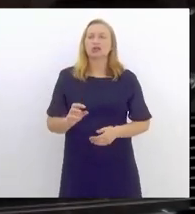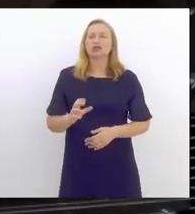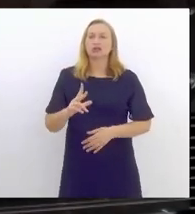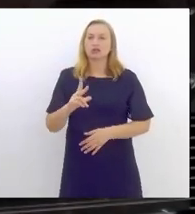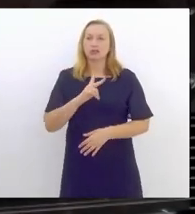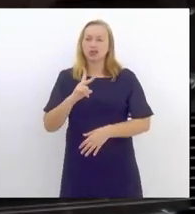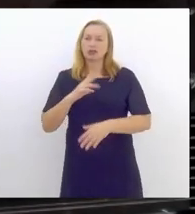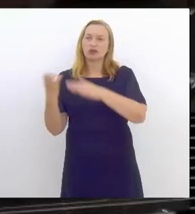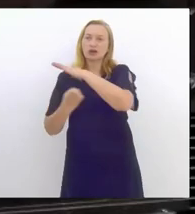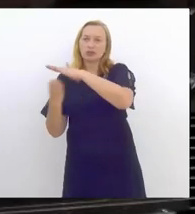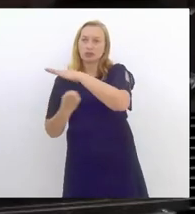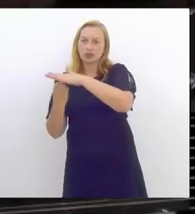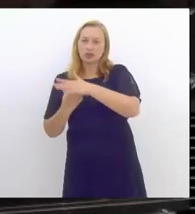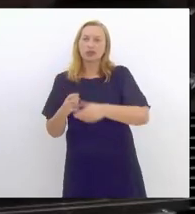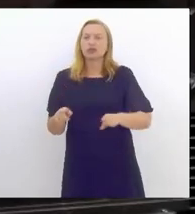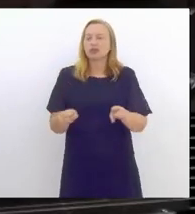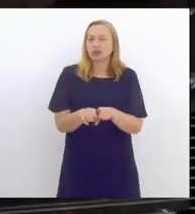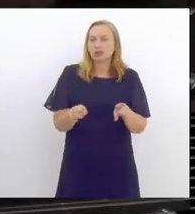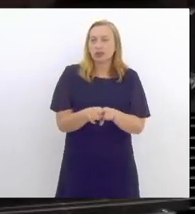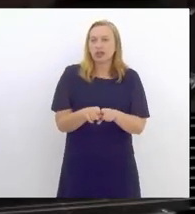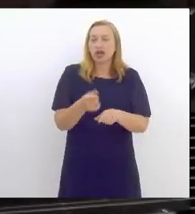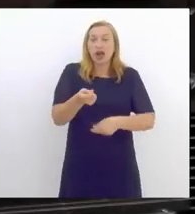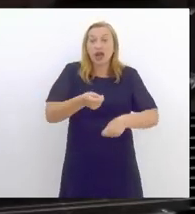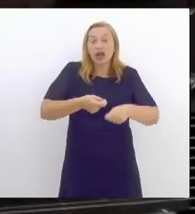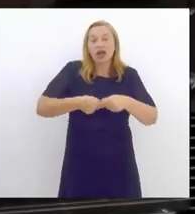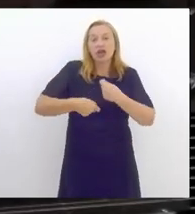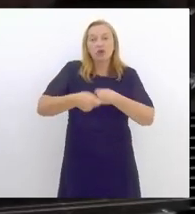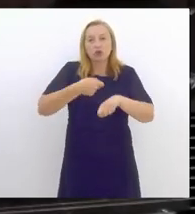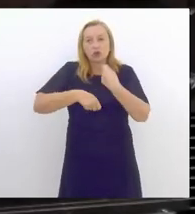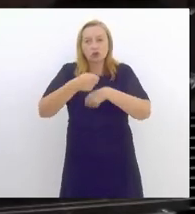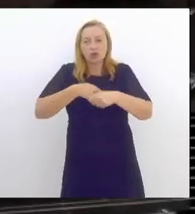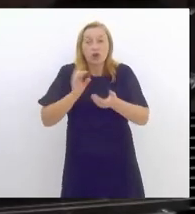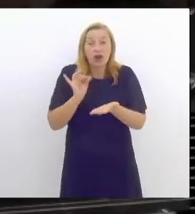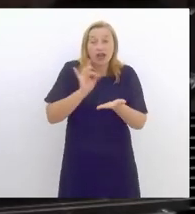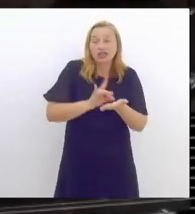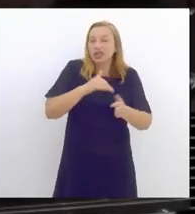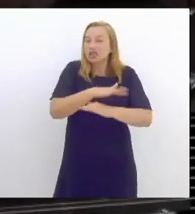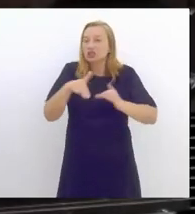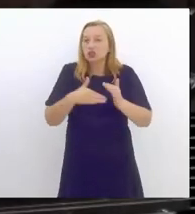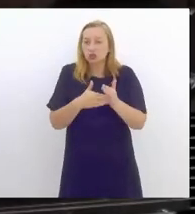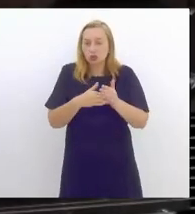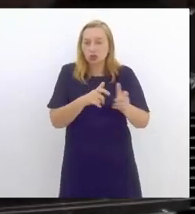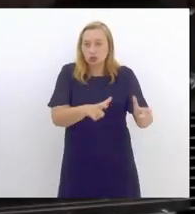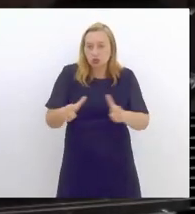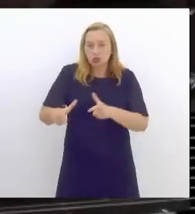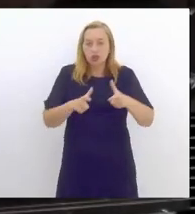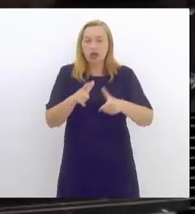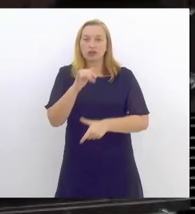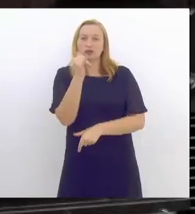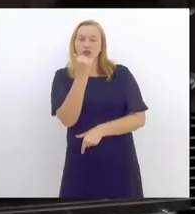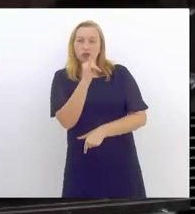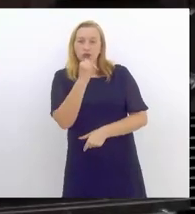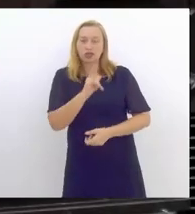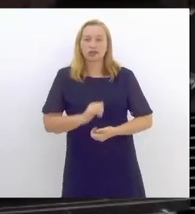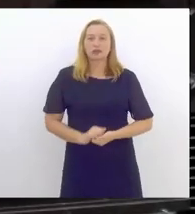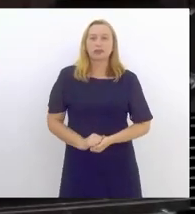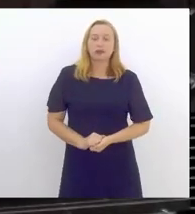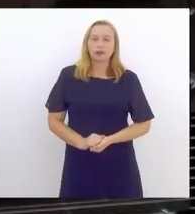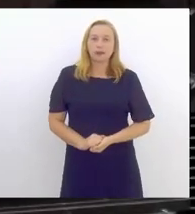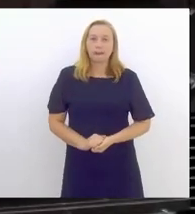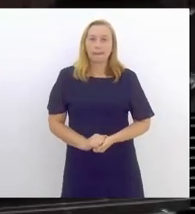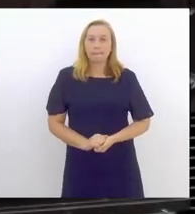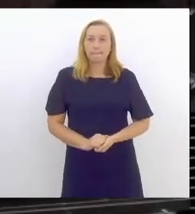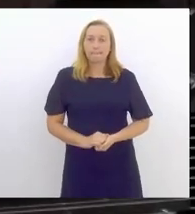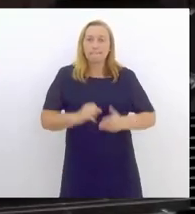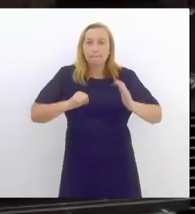O reaquecimento da economia é uma realidade em todos os cantos do território fluminense. O